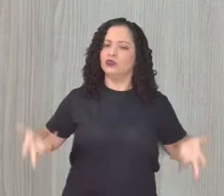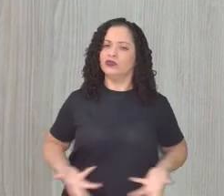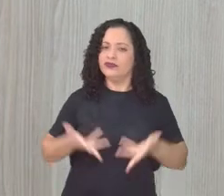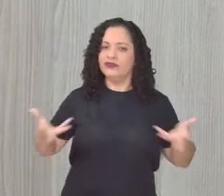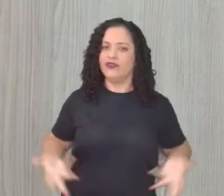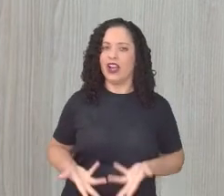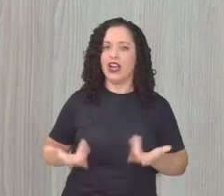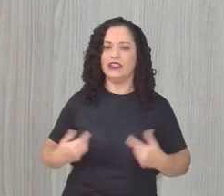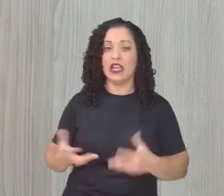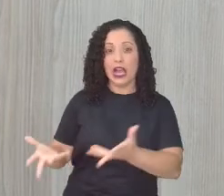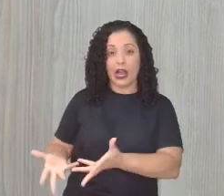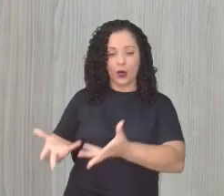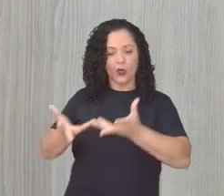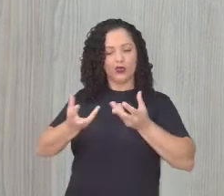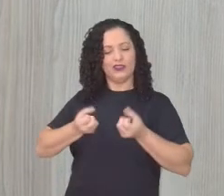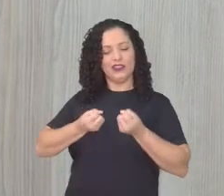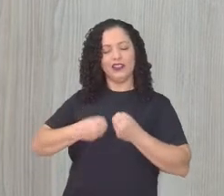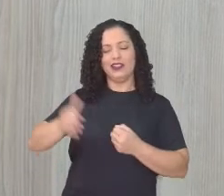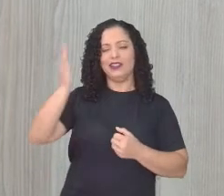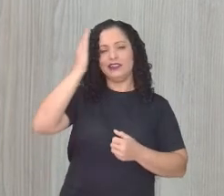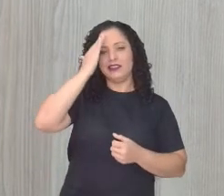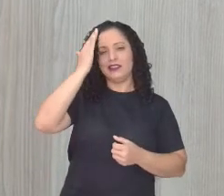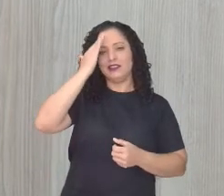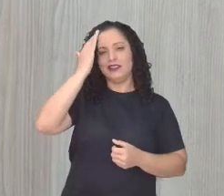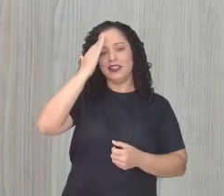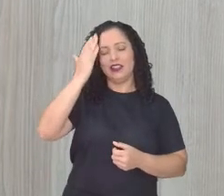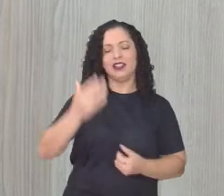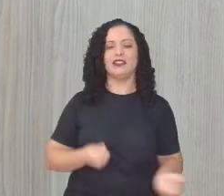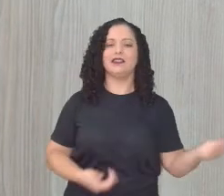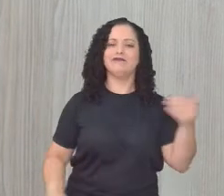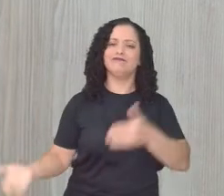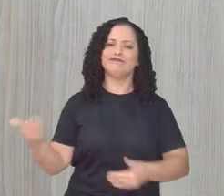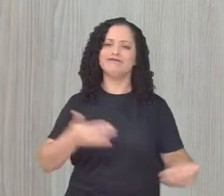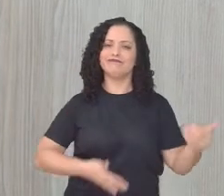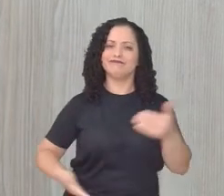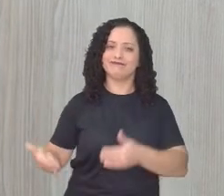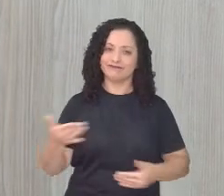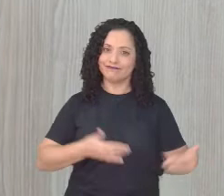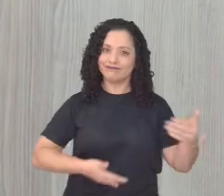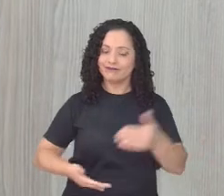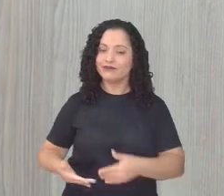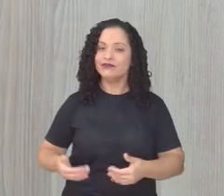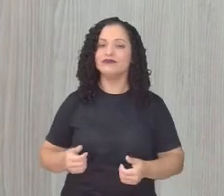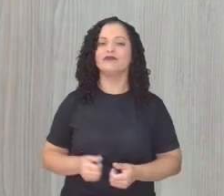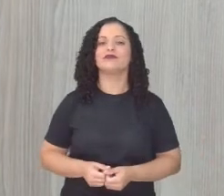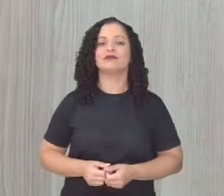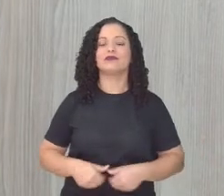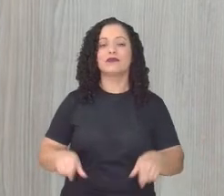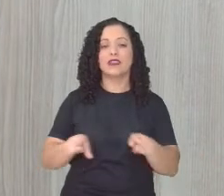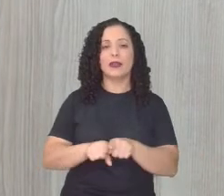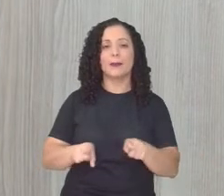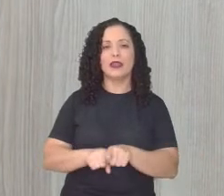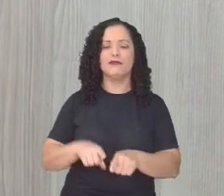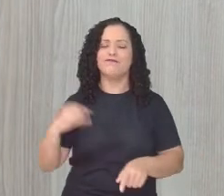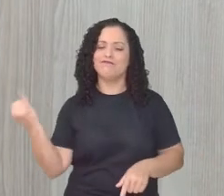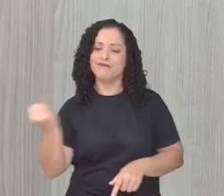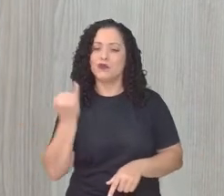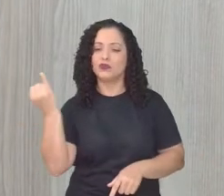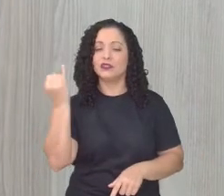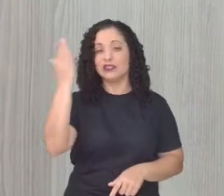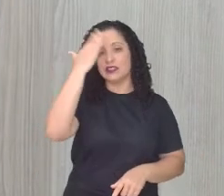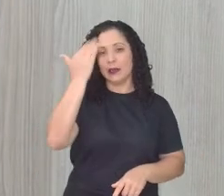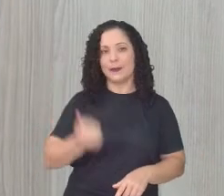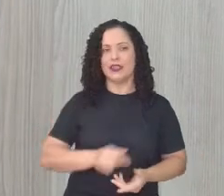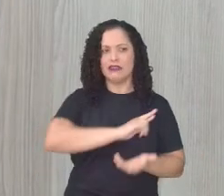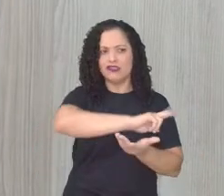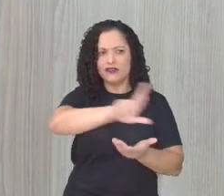do acolhimento, a questão da questão da discriminação, a questão de saber que todas essas pessoas elas têm